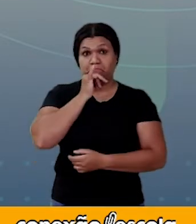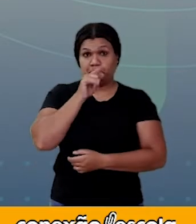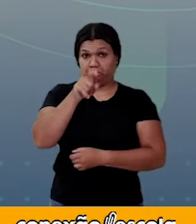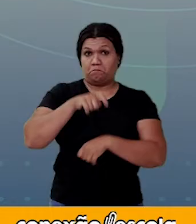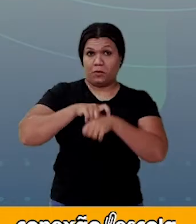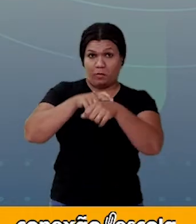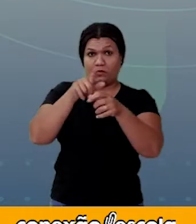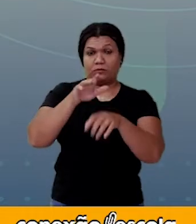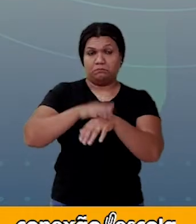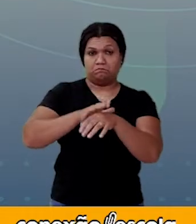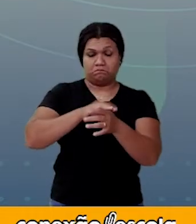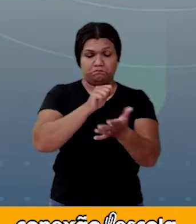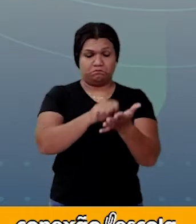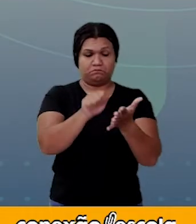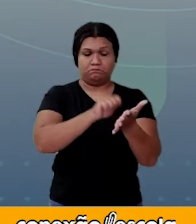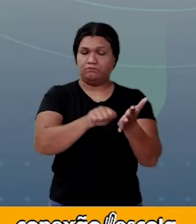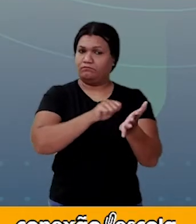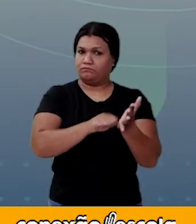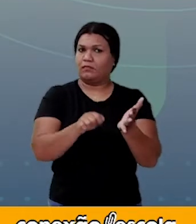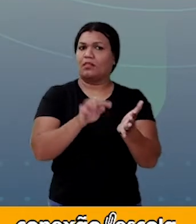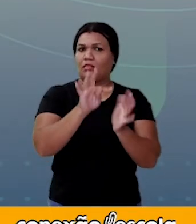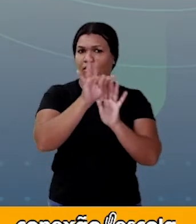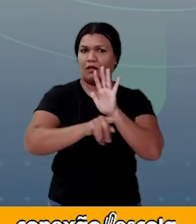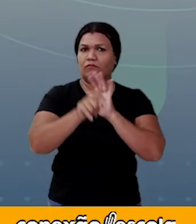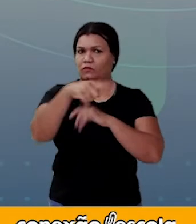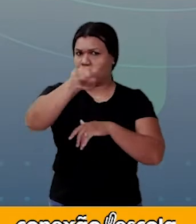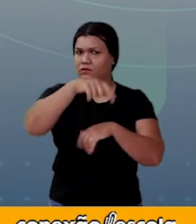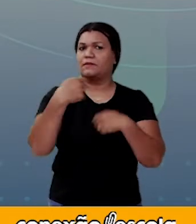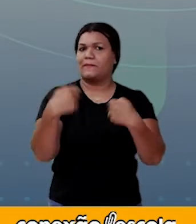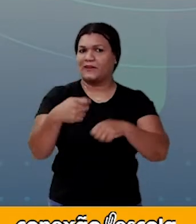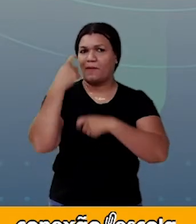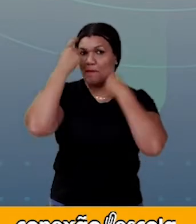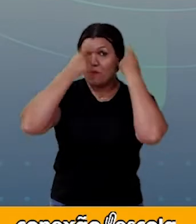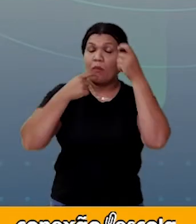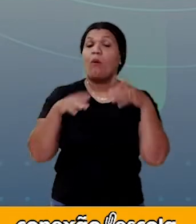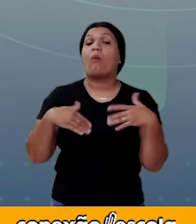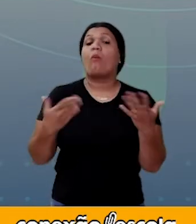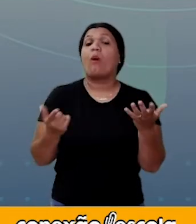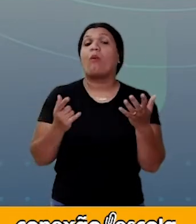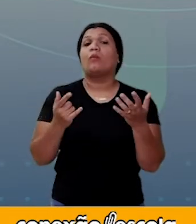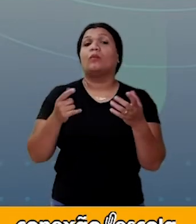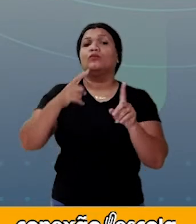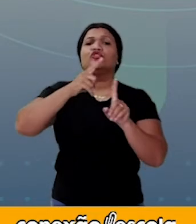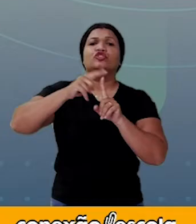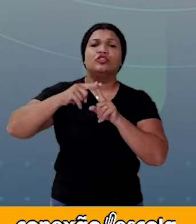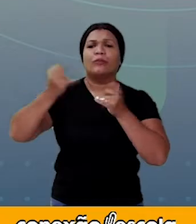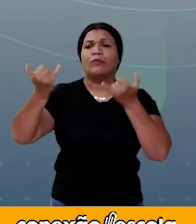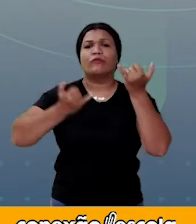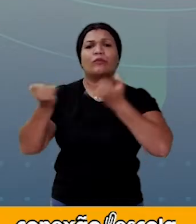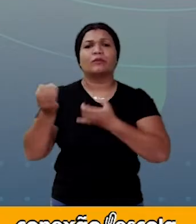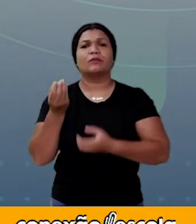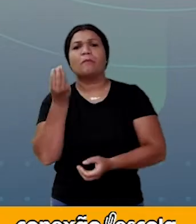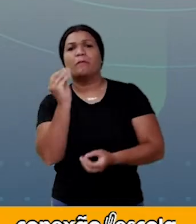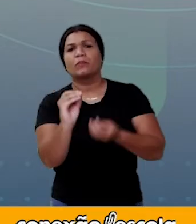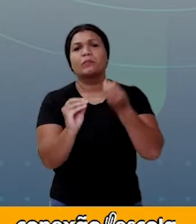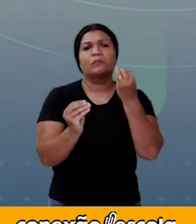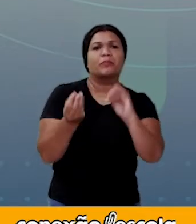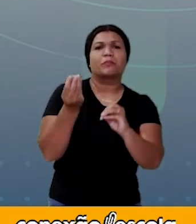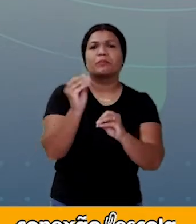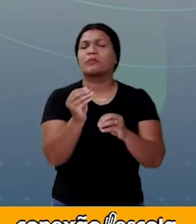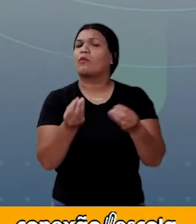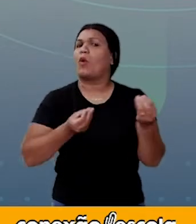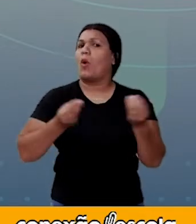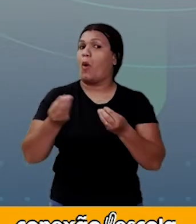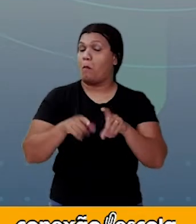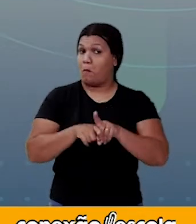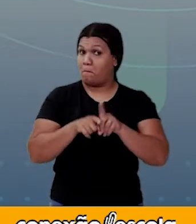está produzindo um texto, você precisa se preocupar em quais informações você vai trazer. Mas, para além disso, é